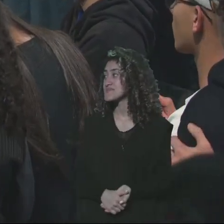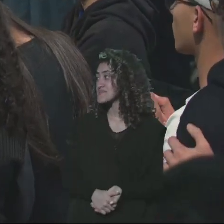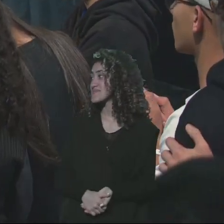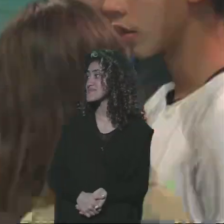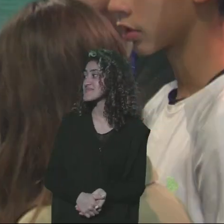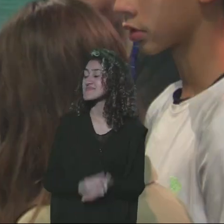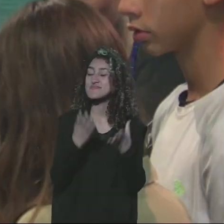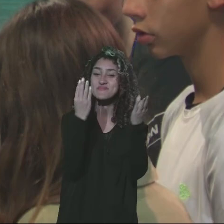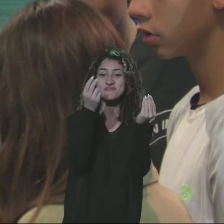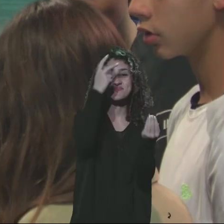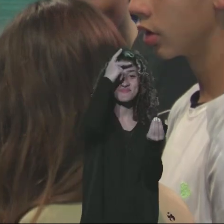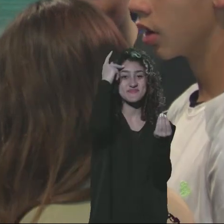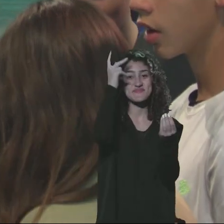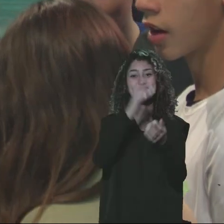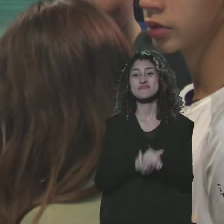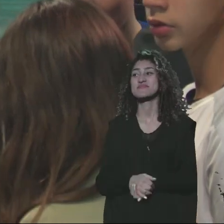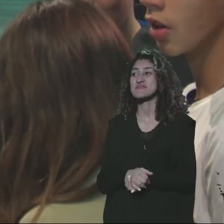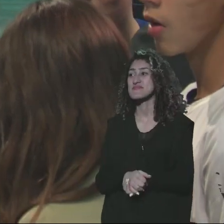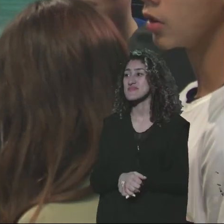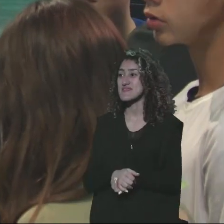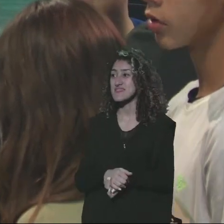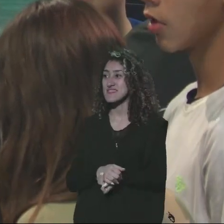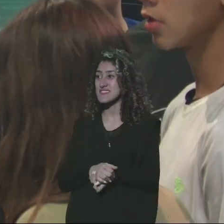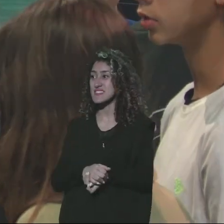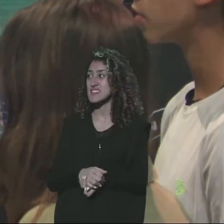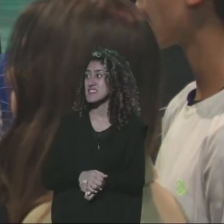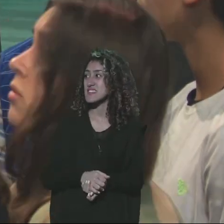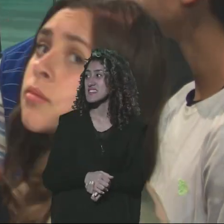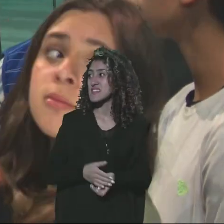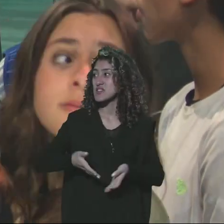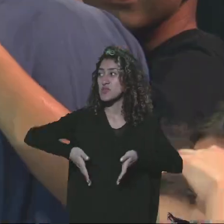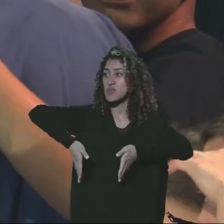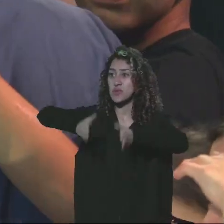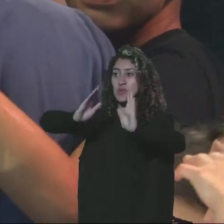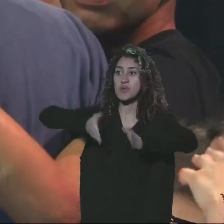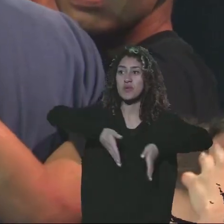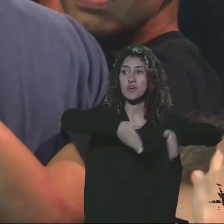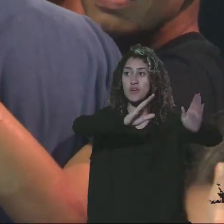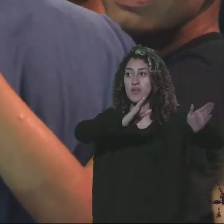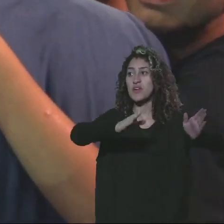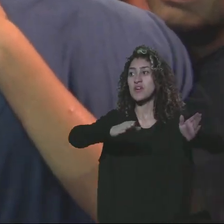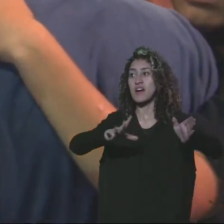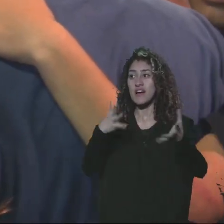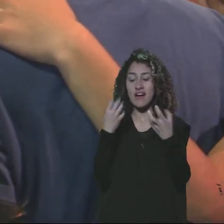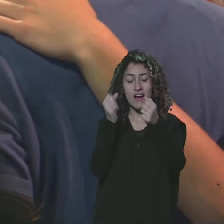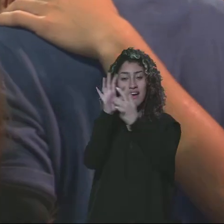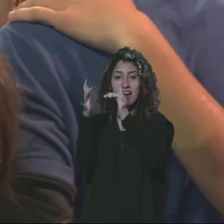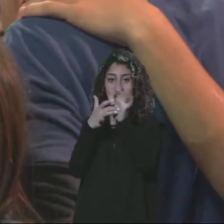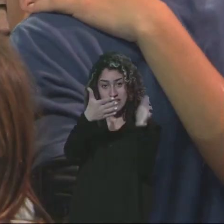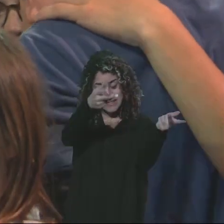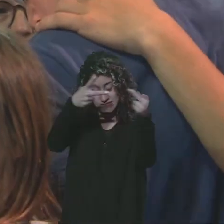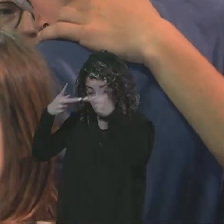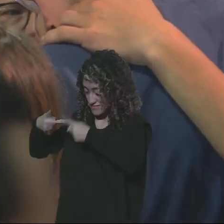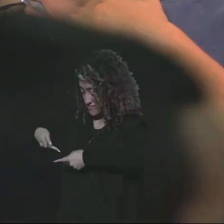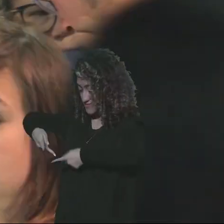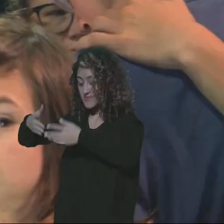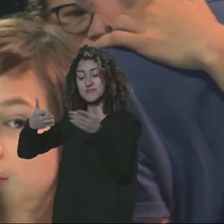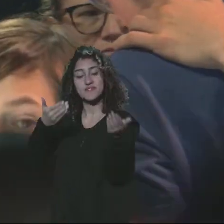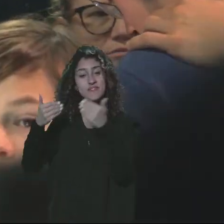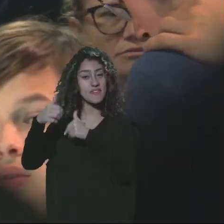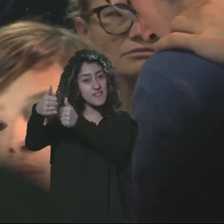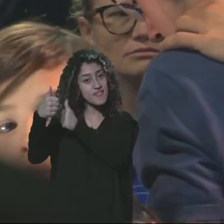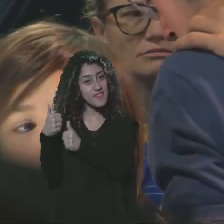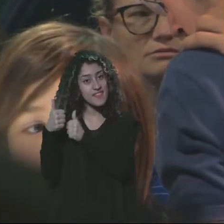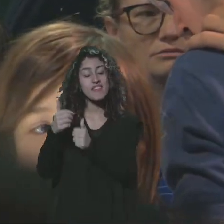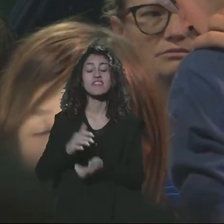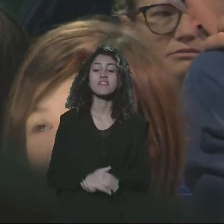Quanta gente. Esse povo do corredor, tudo aceitou Jesus aí? Vem desse lado aqui, ó. Venha, venha, venha.